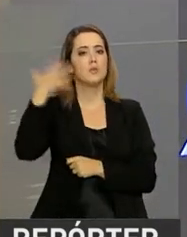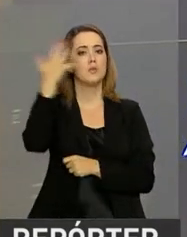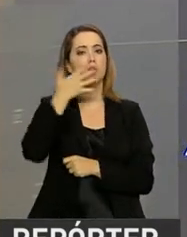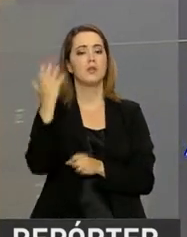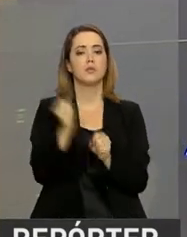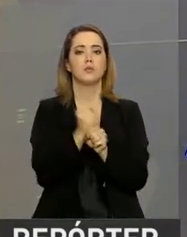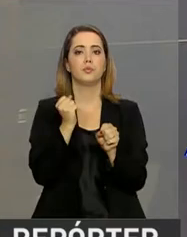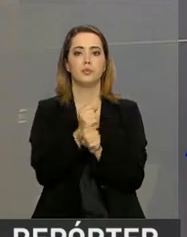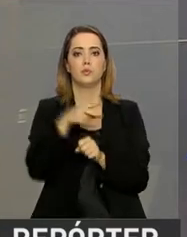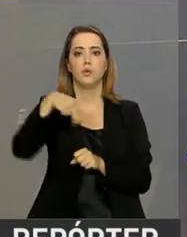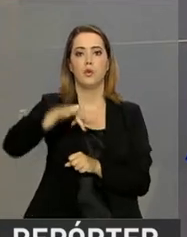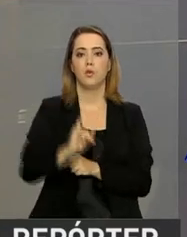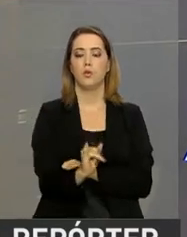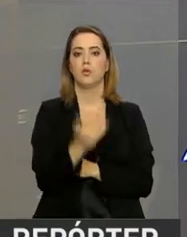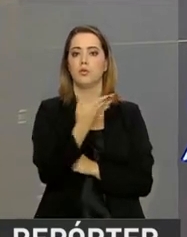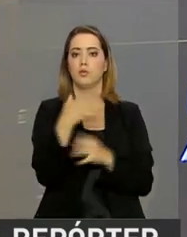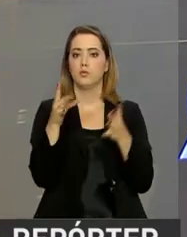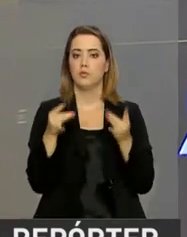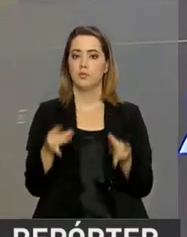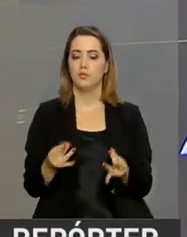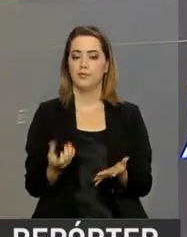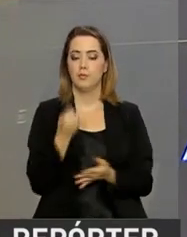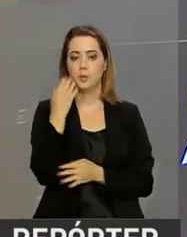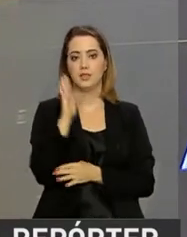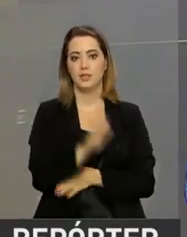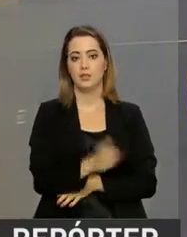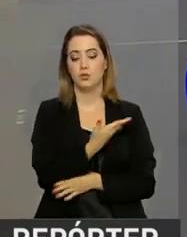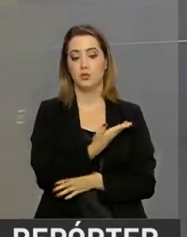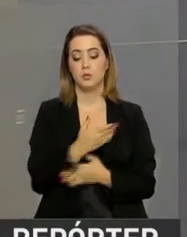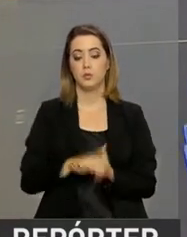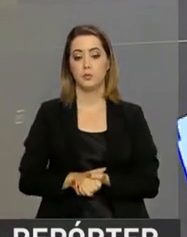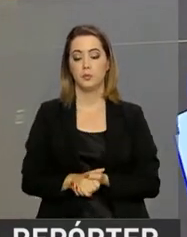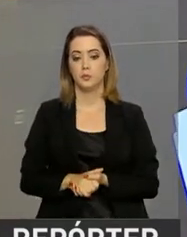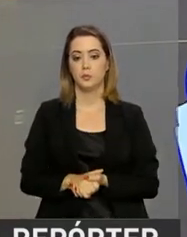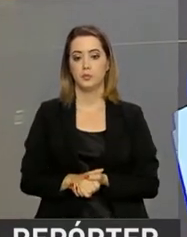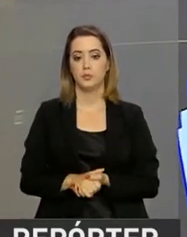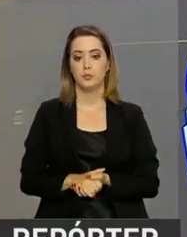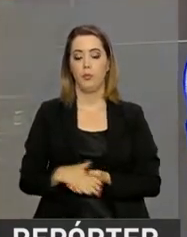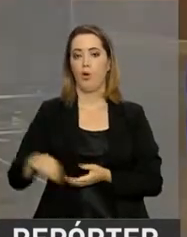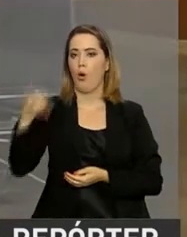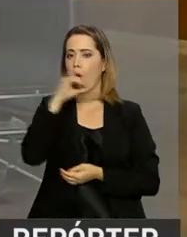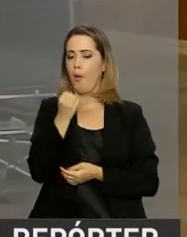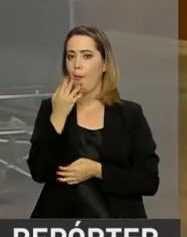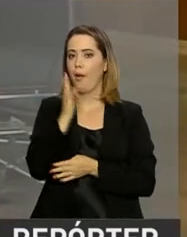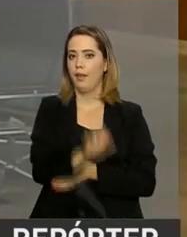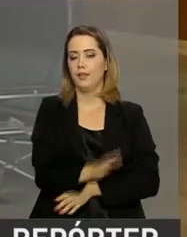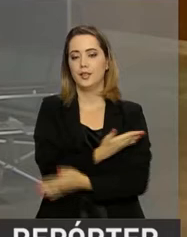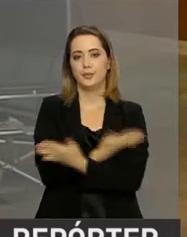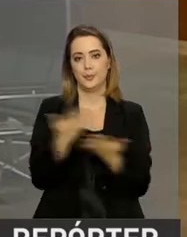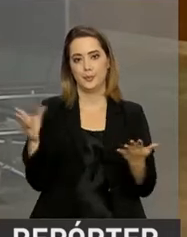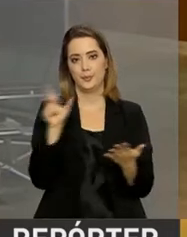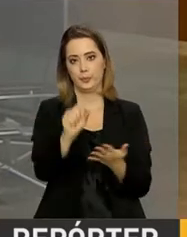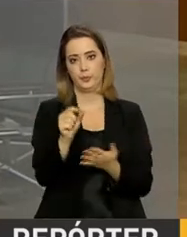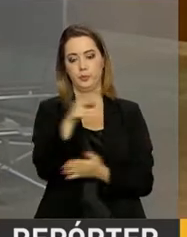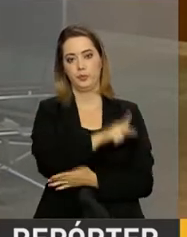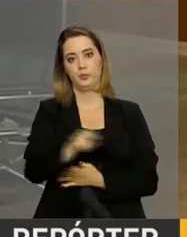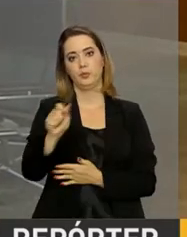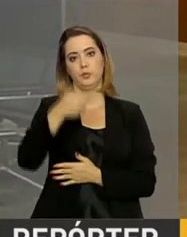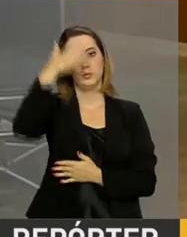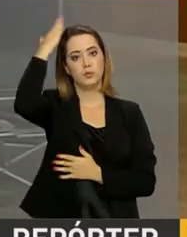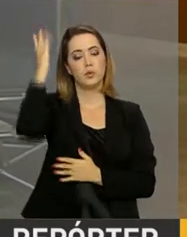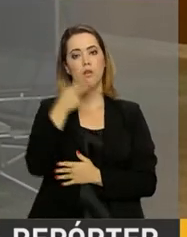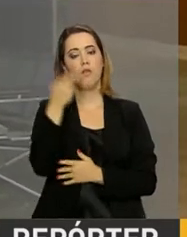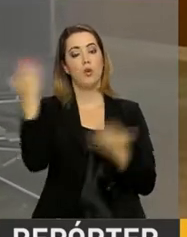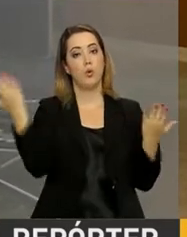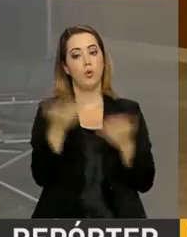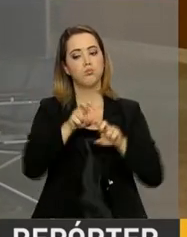tela, traz para a gente os detalhes dessa informação. Boa tarde, Ney. Boa tarde, Zé Luiz. Boa tarde a todos. O presidente Michel Temer falou para